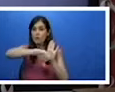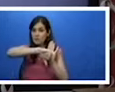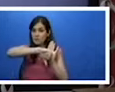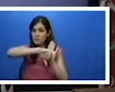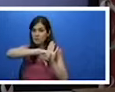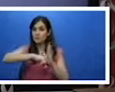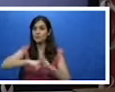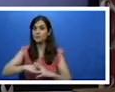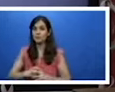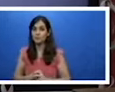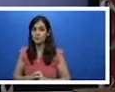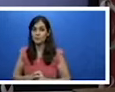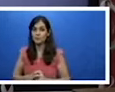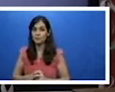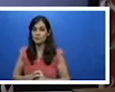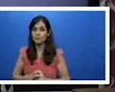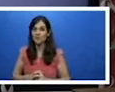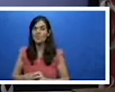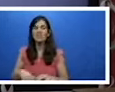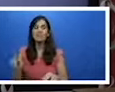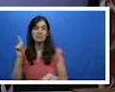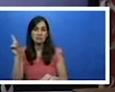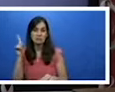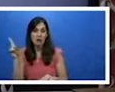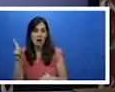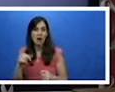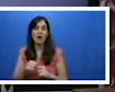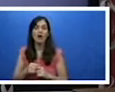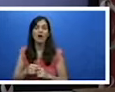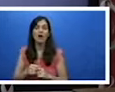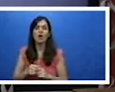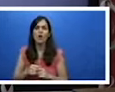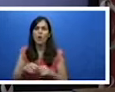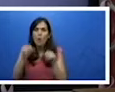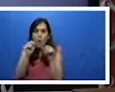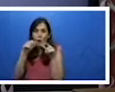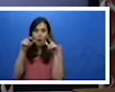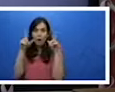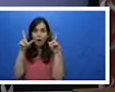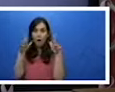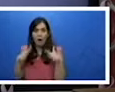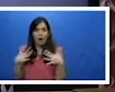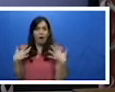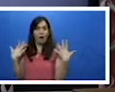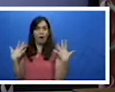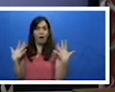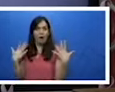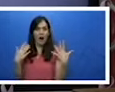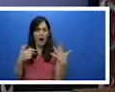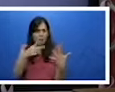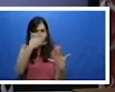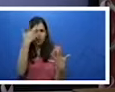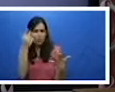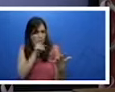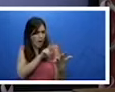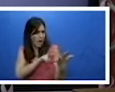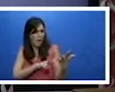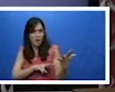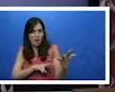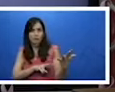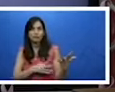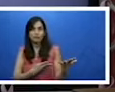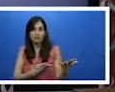o suspense e o interesse do leitor são sustentados pelo que ainda vai acontecer.